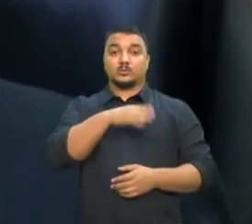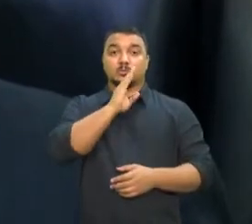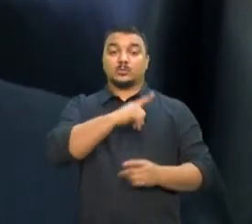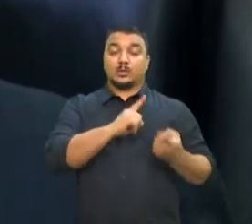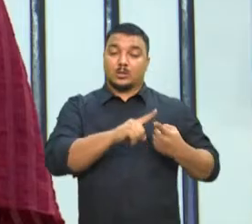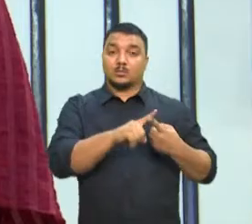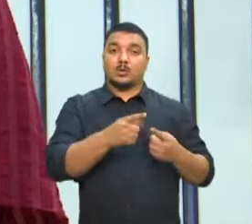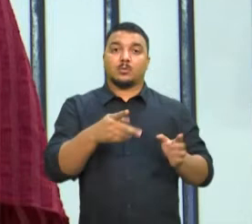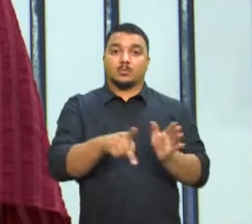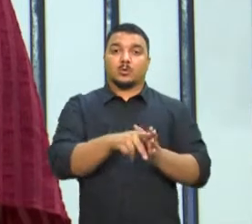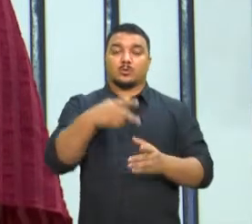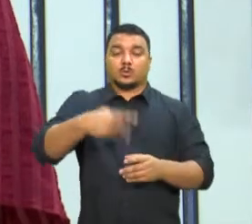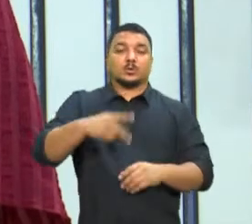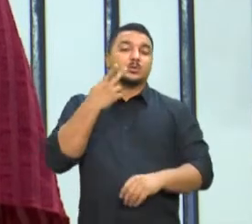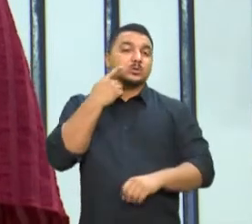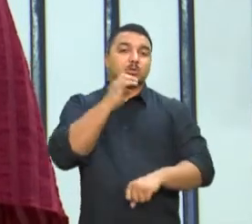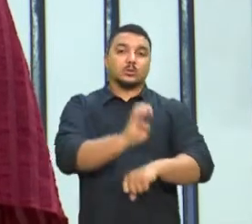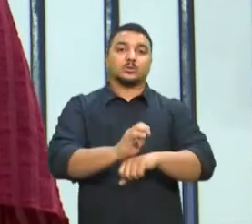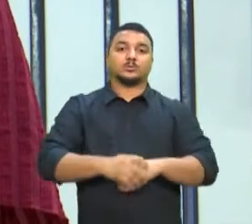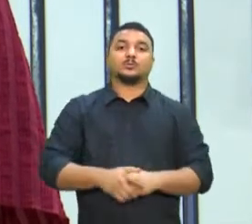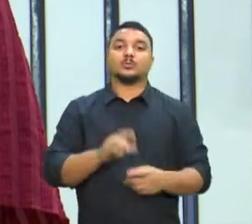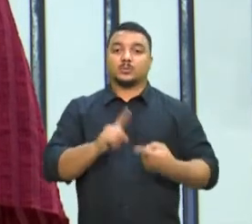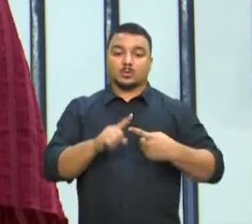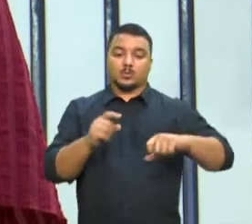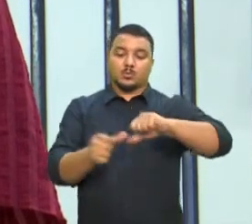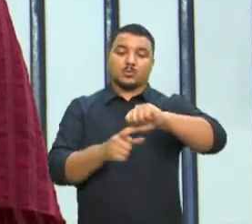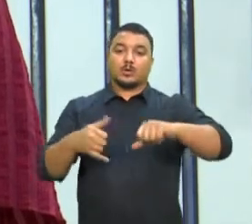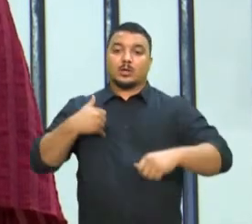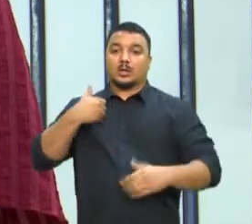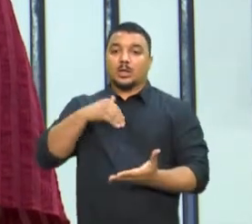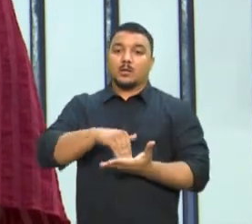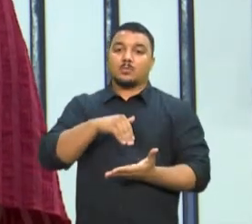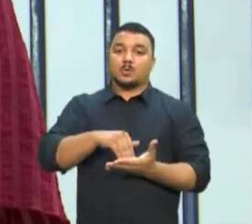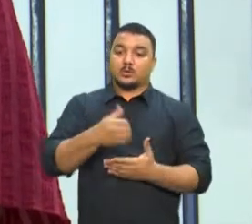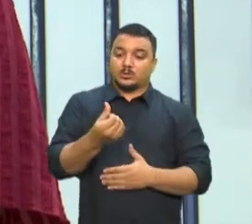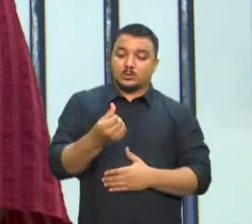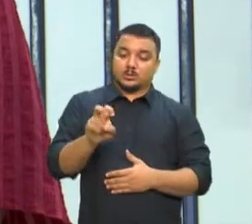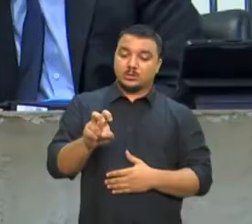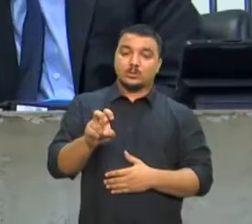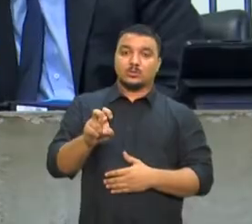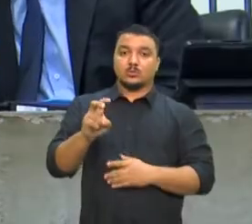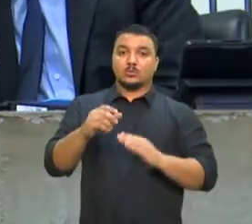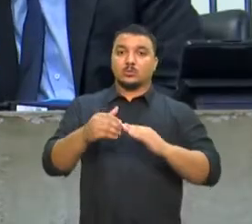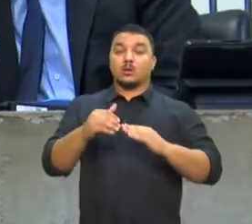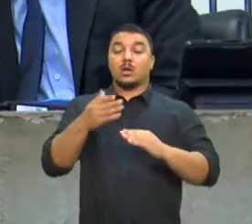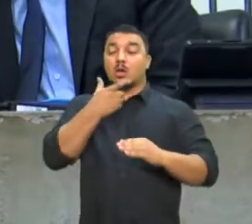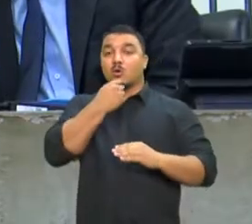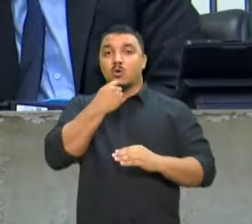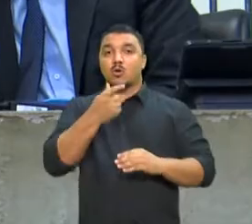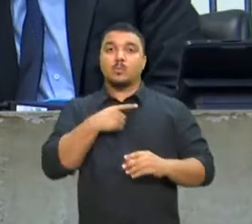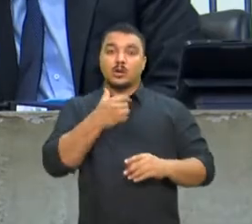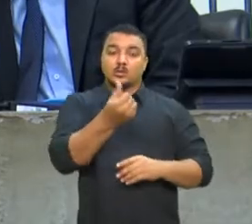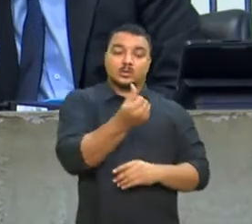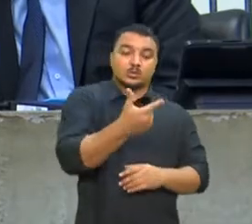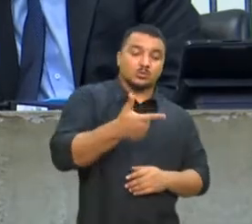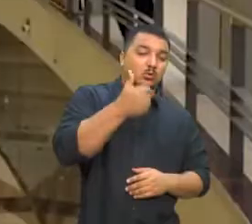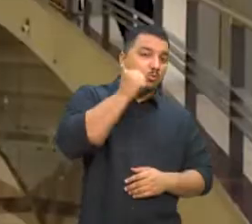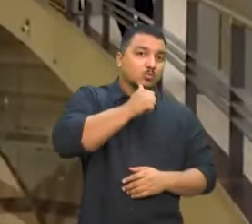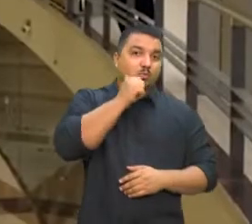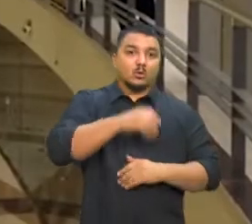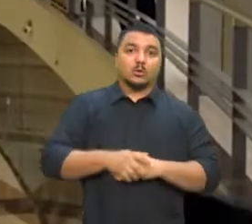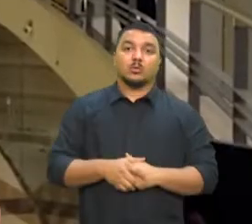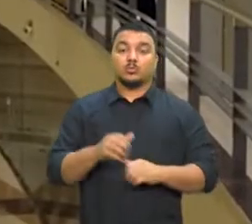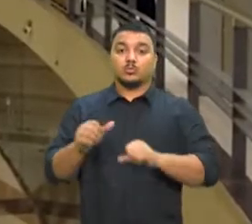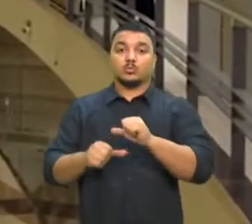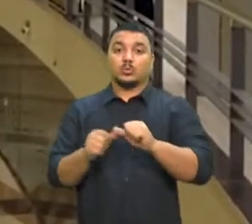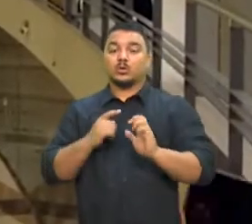pensionistas do Estado. Também modifica a idade mínima de 65 anos para homens e 62 para mulheres,